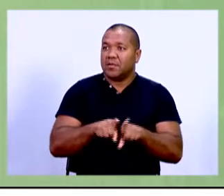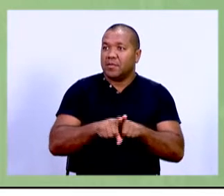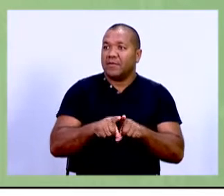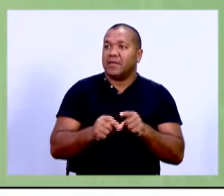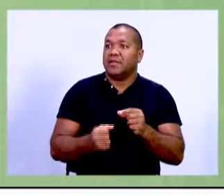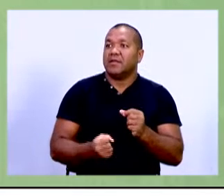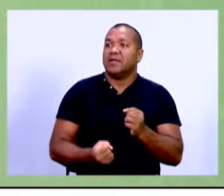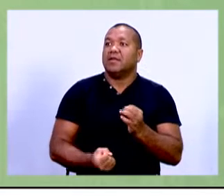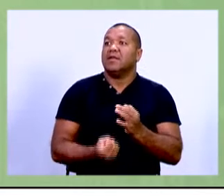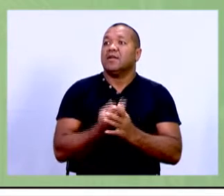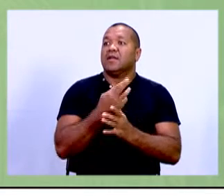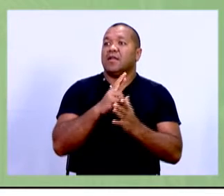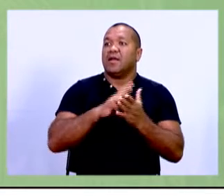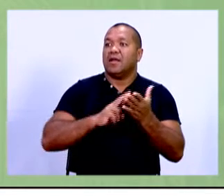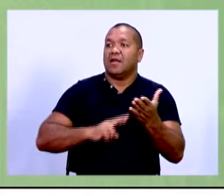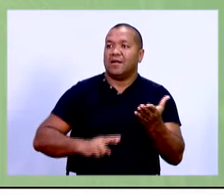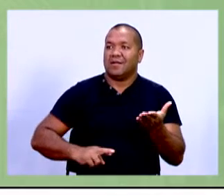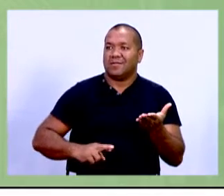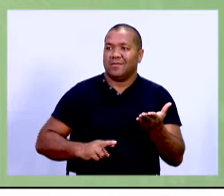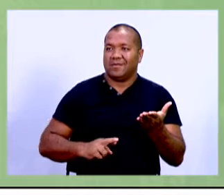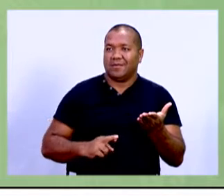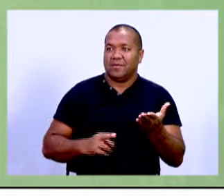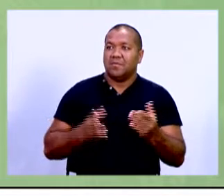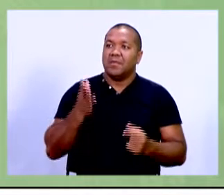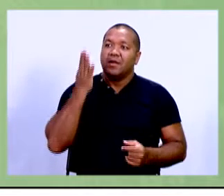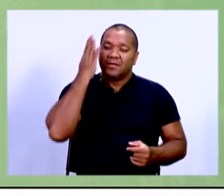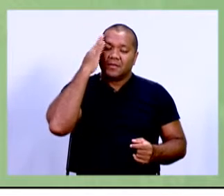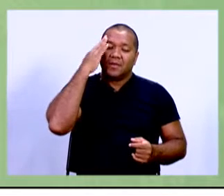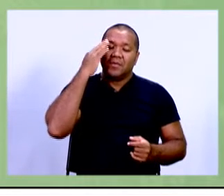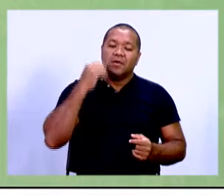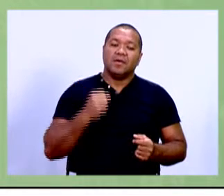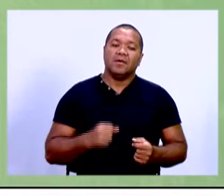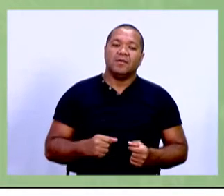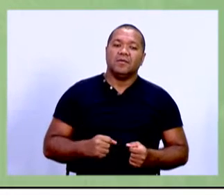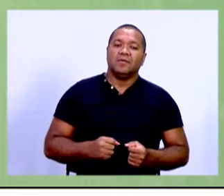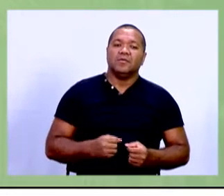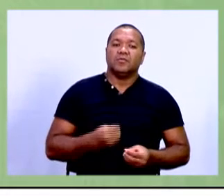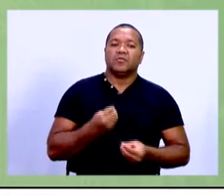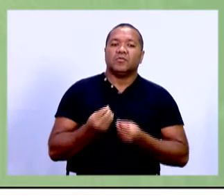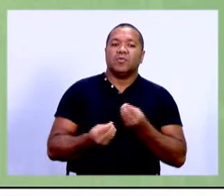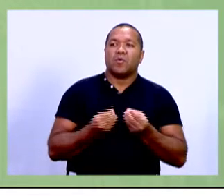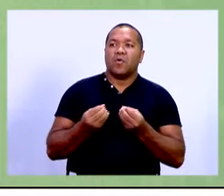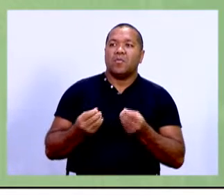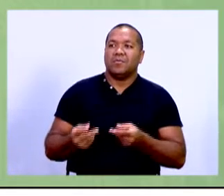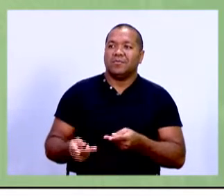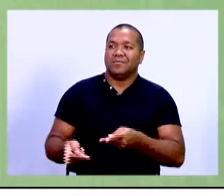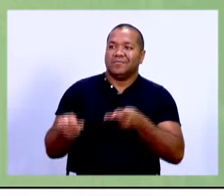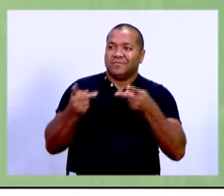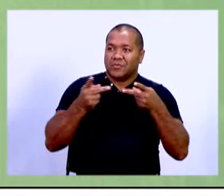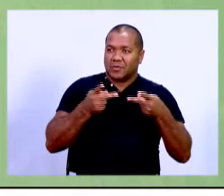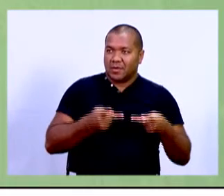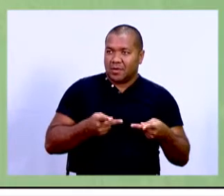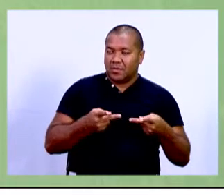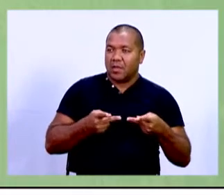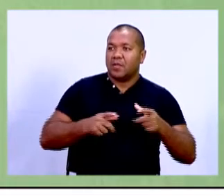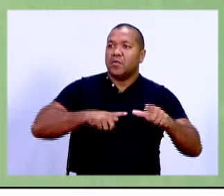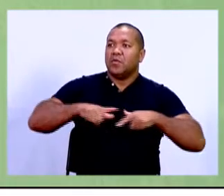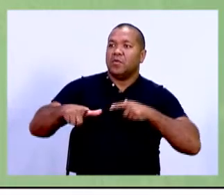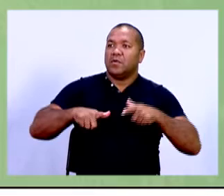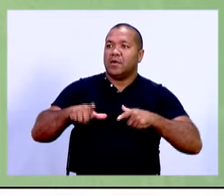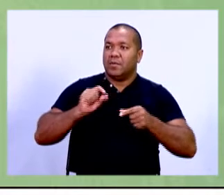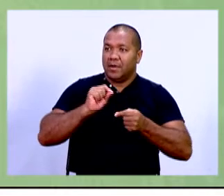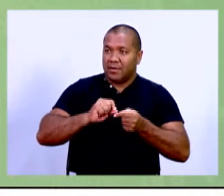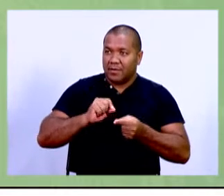alguns relatórios para saber sobre o atendimento, a realização dos